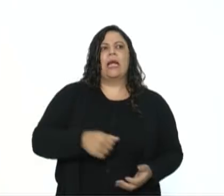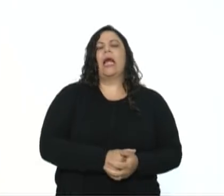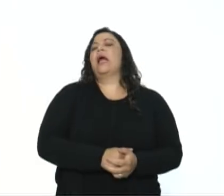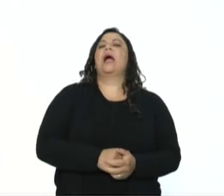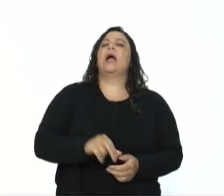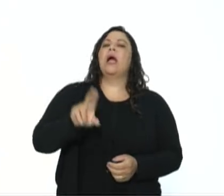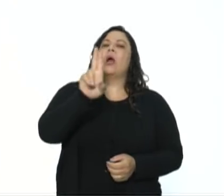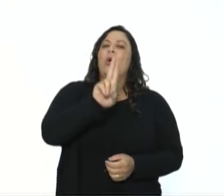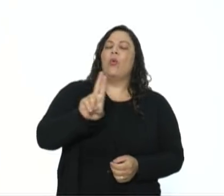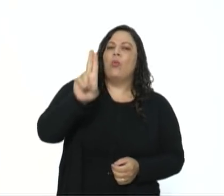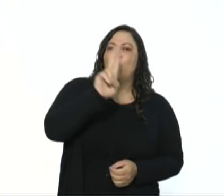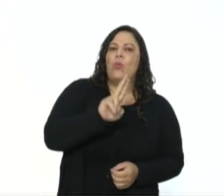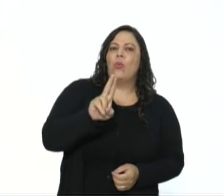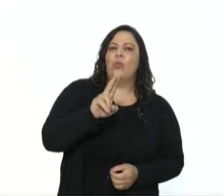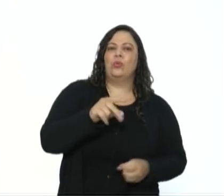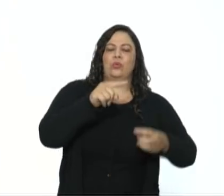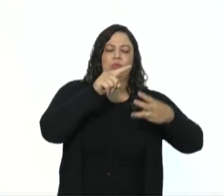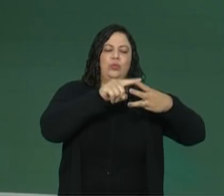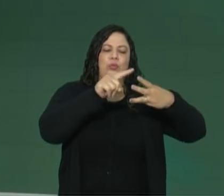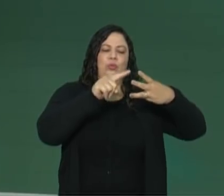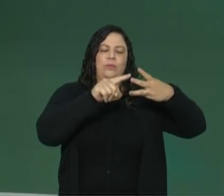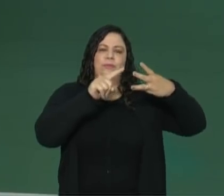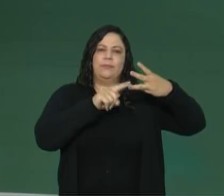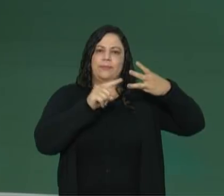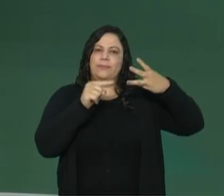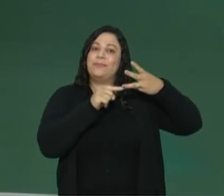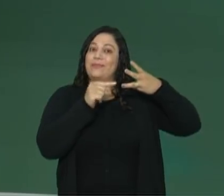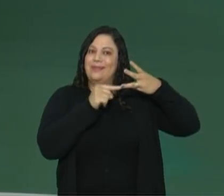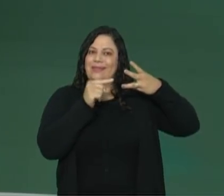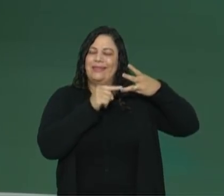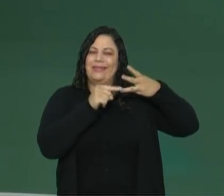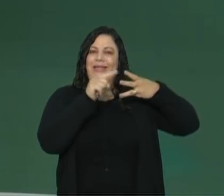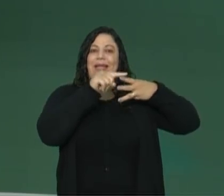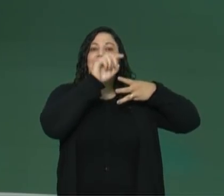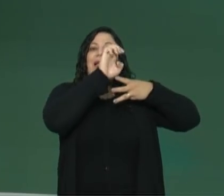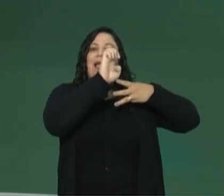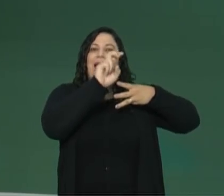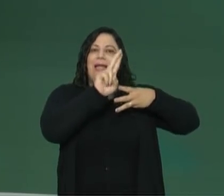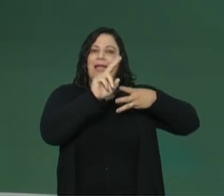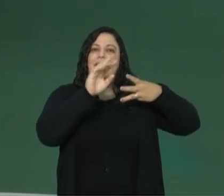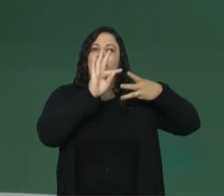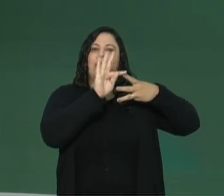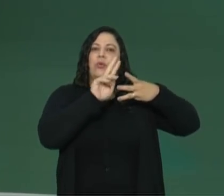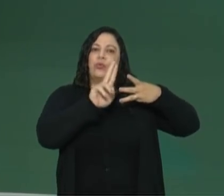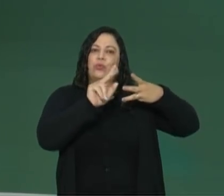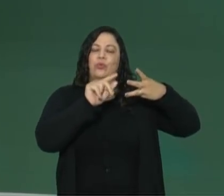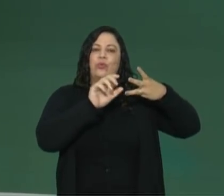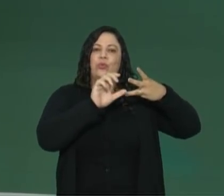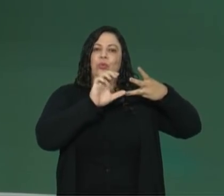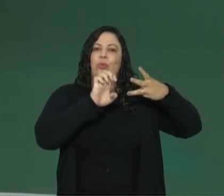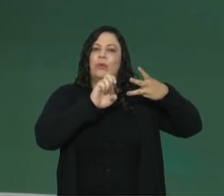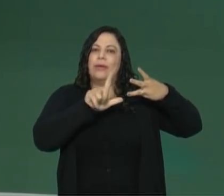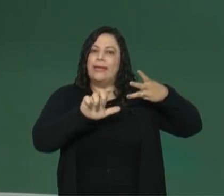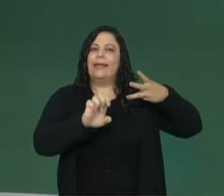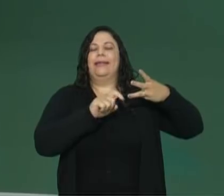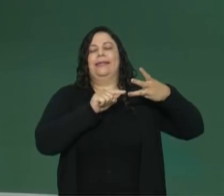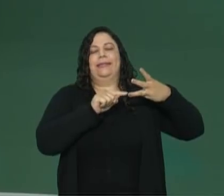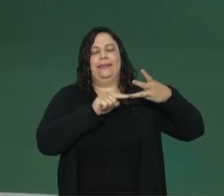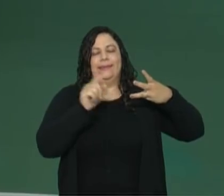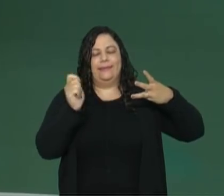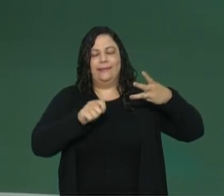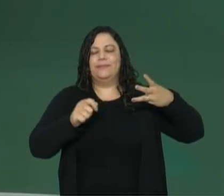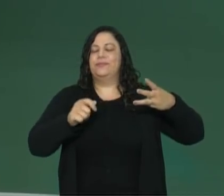terceira pessoa, né? Porque a notícia é feita em terceira pessoa também, como gênero jornalístico, e